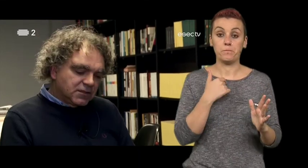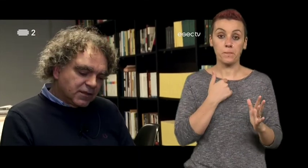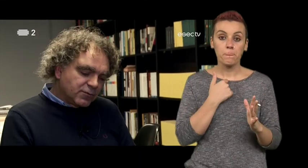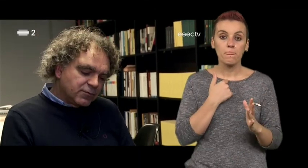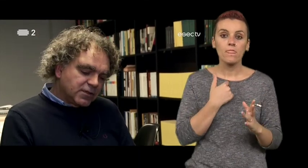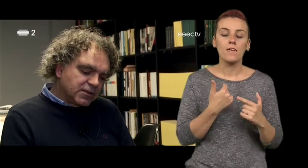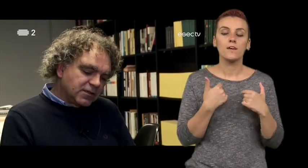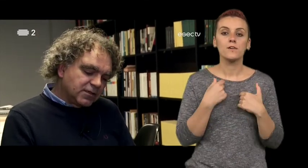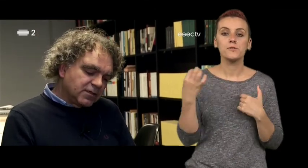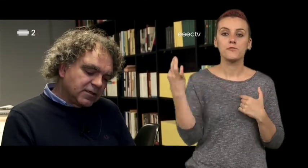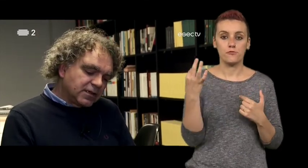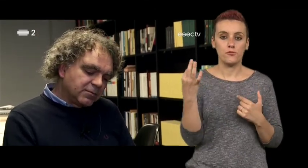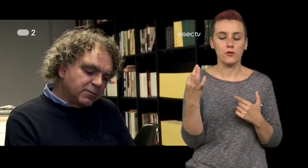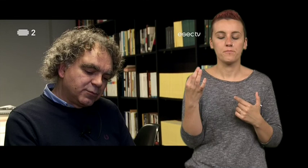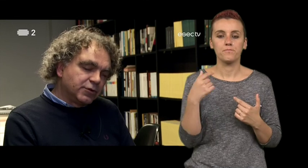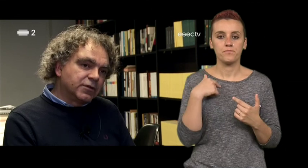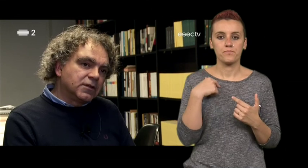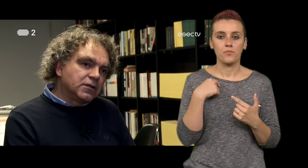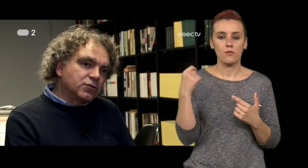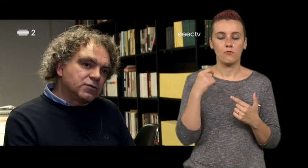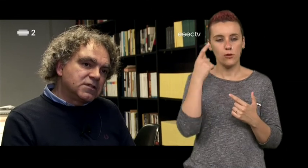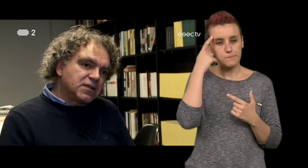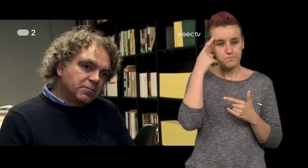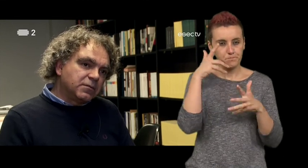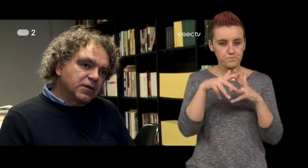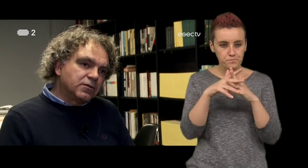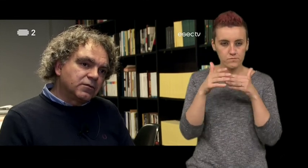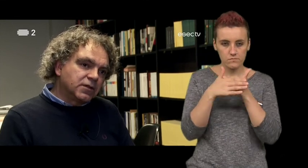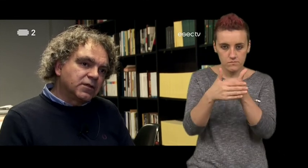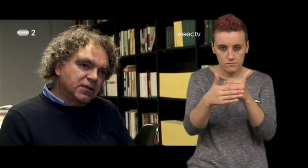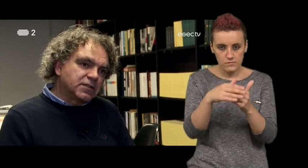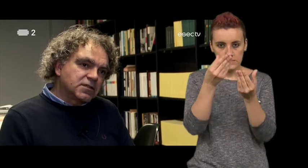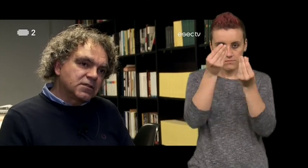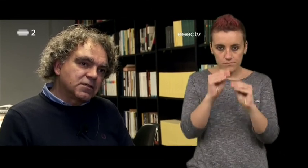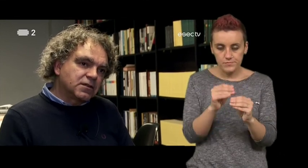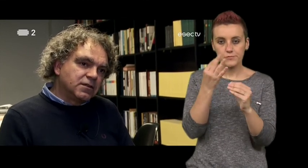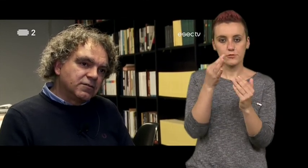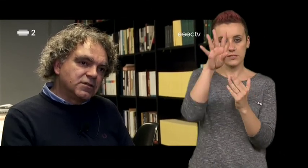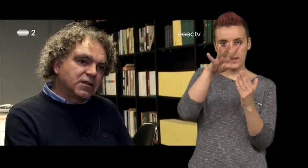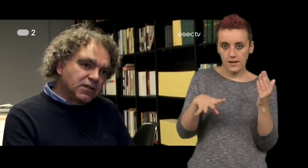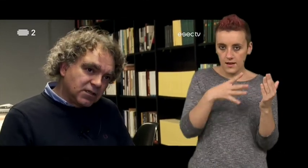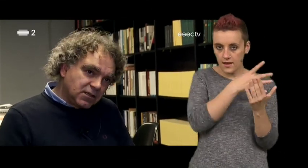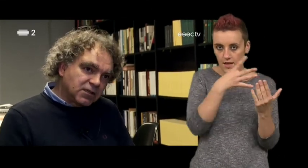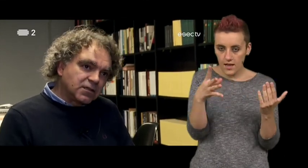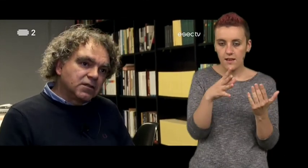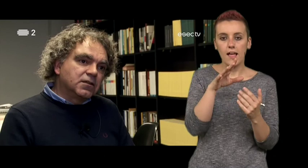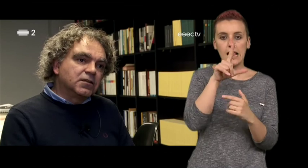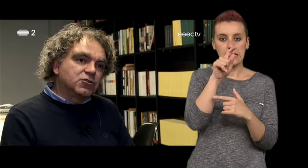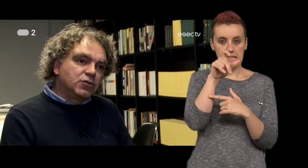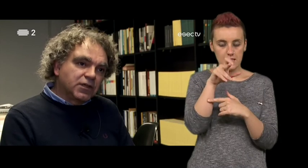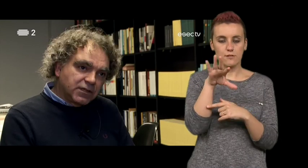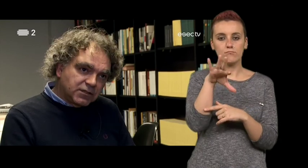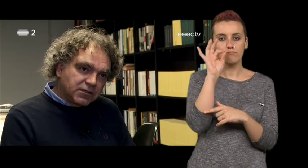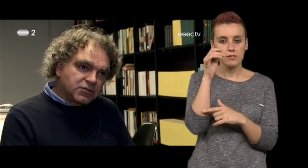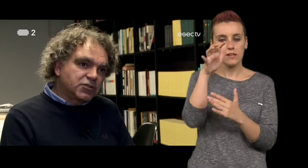E então eu desenhei primeiro a tese, fiz a grelha,